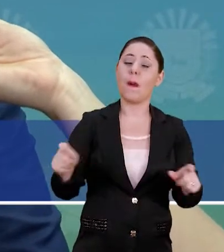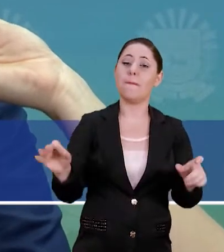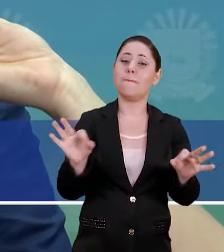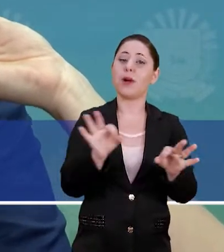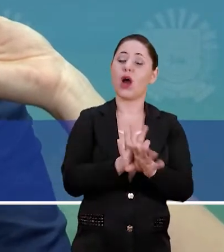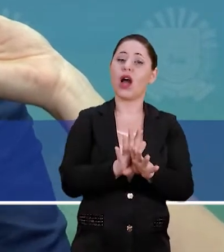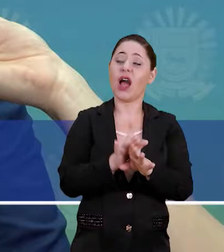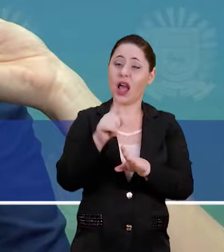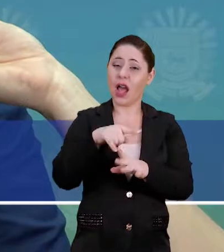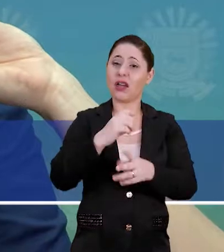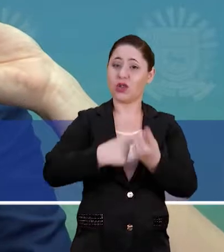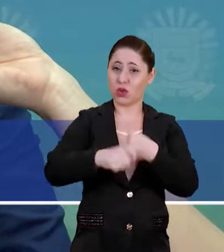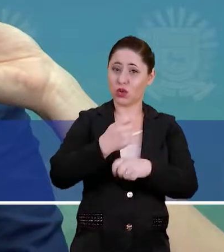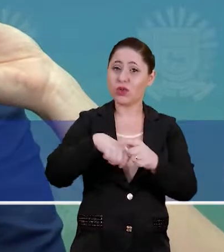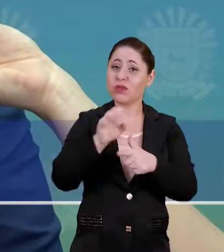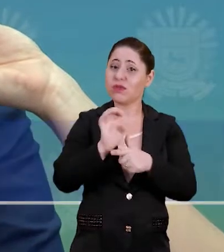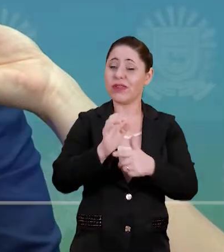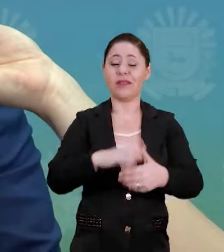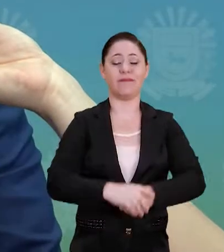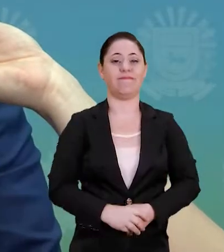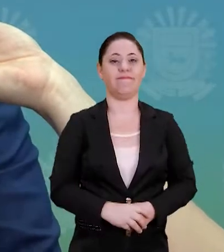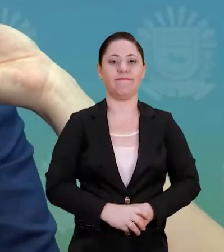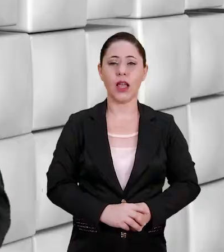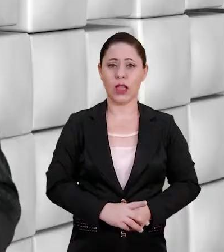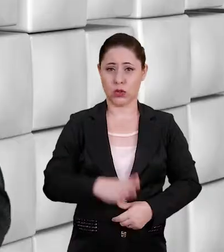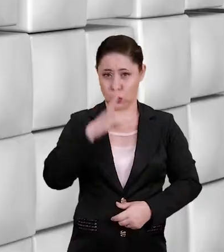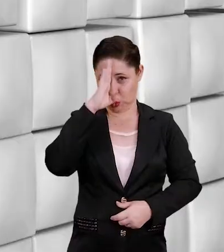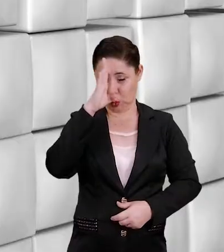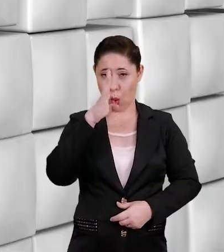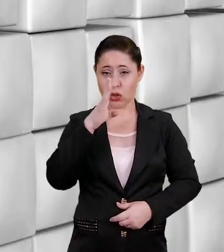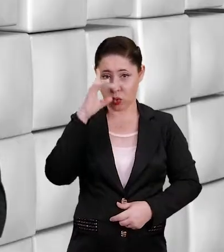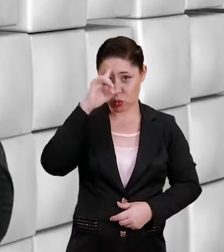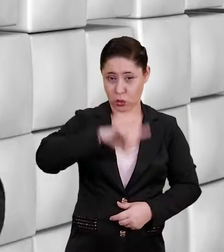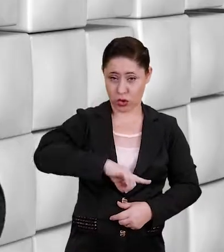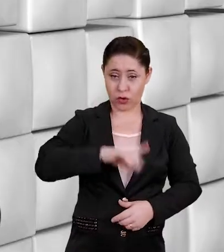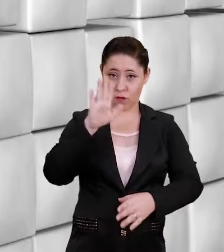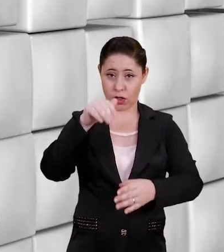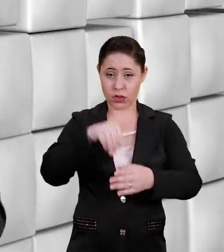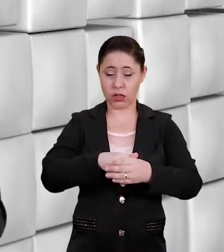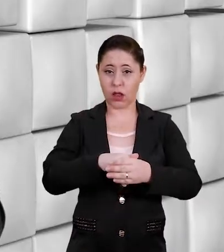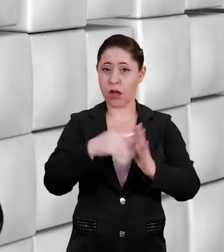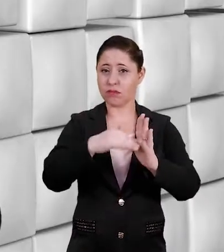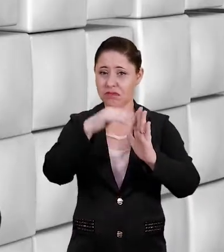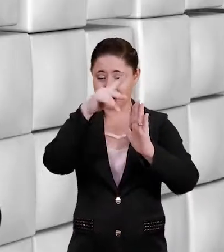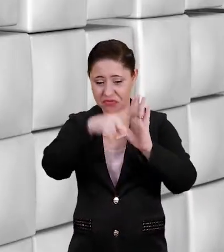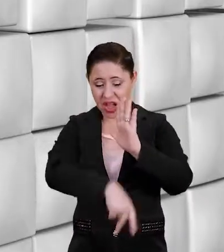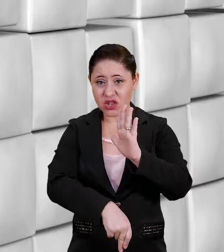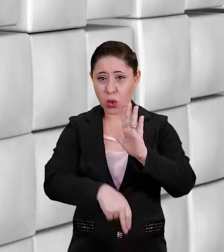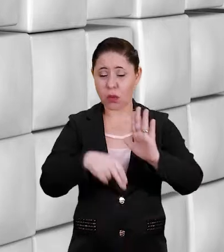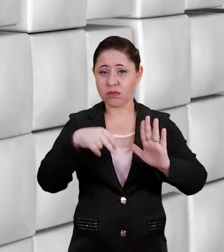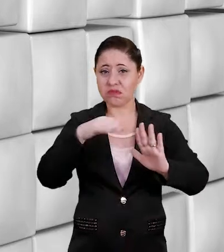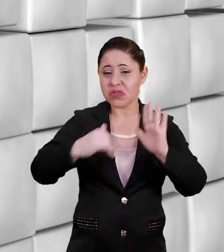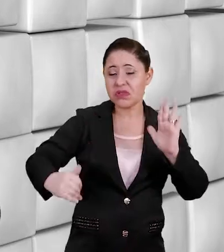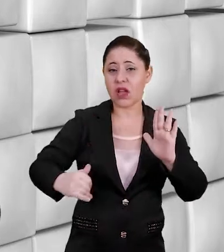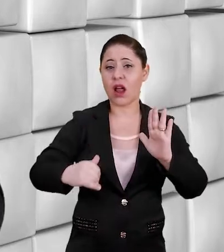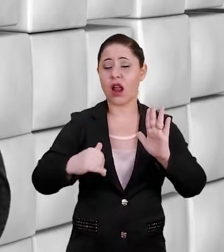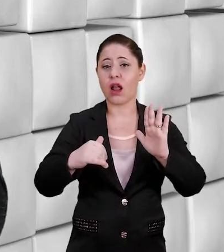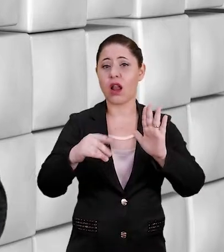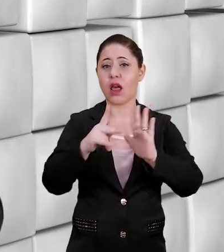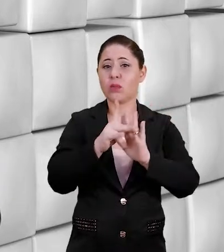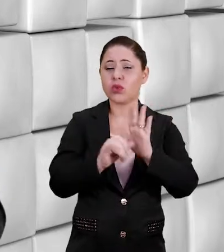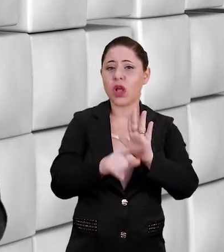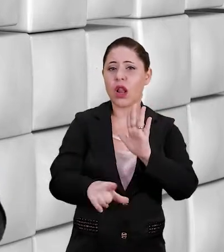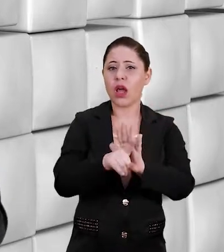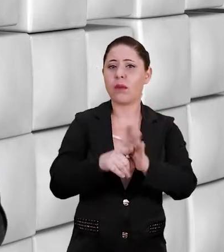dinheiro, giro desse dinheiro na economia do Estado. Na ordem do dia, deputados derrubam veto do governo do Estado à